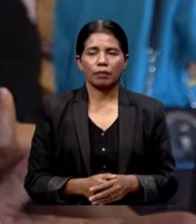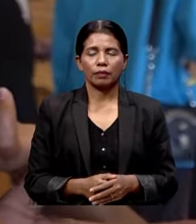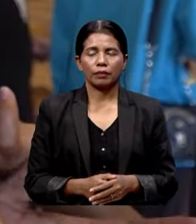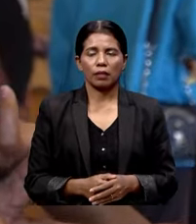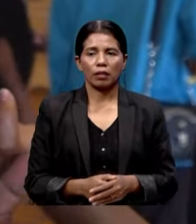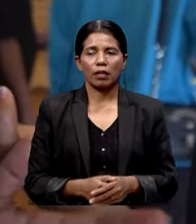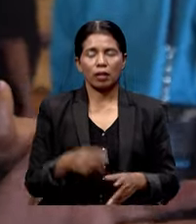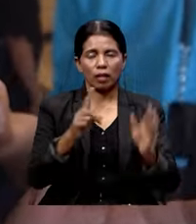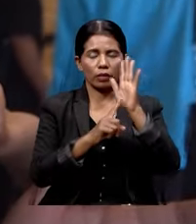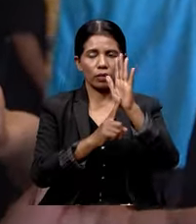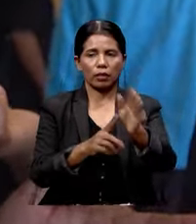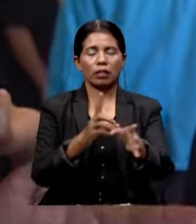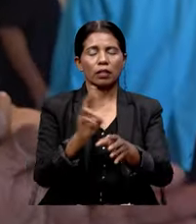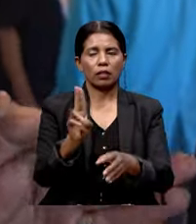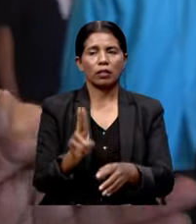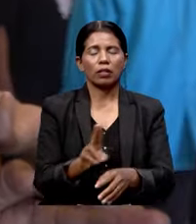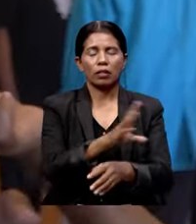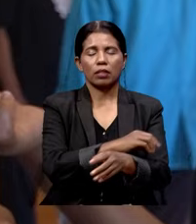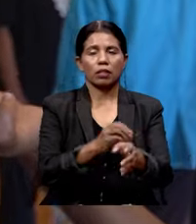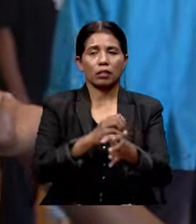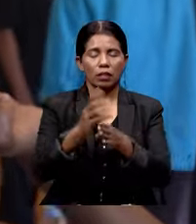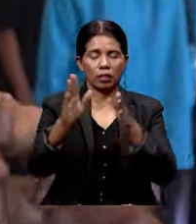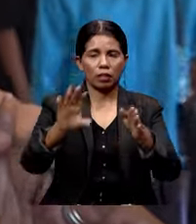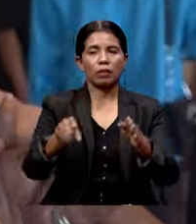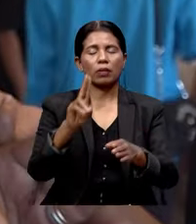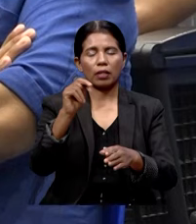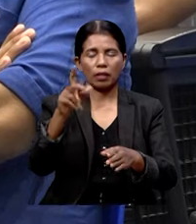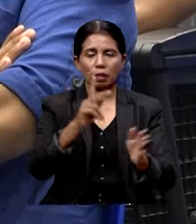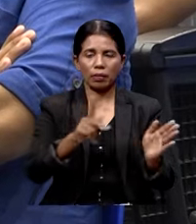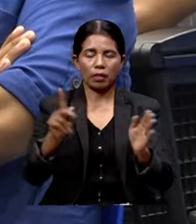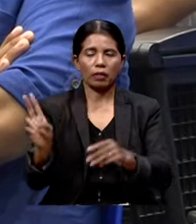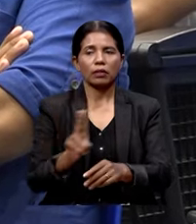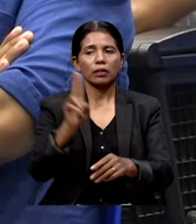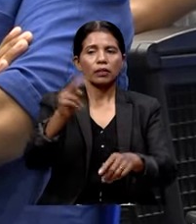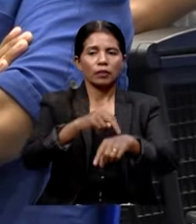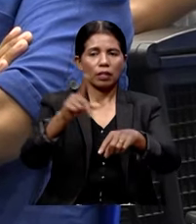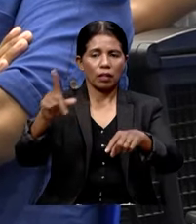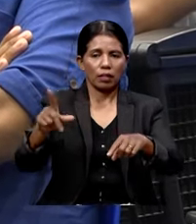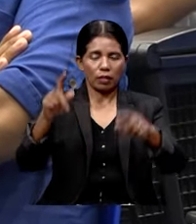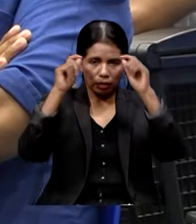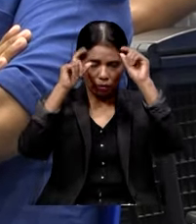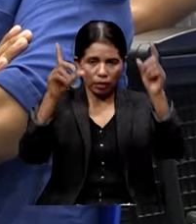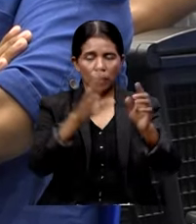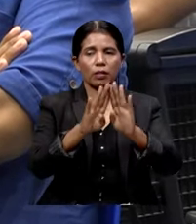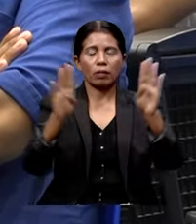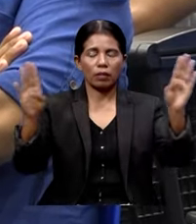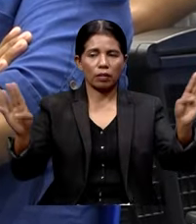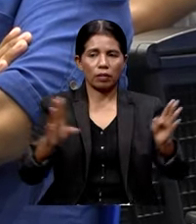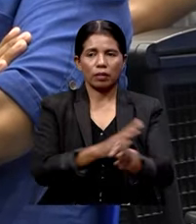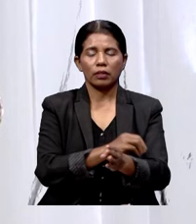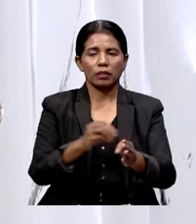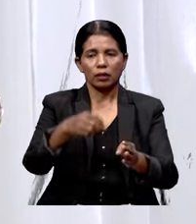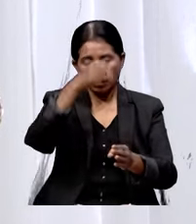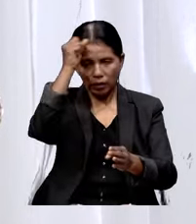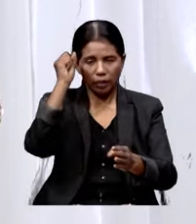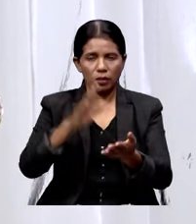Assunto nem a torre se reitor Unitele, João Soares Martins, relaciona o plano Universidade Nacional Timor-Leste, nem bem a turlo que tem curso de doutoramento